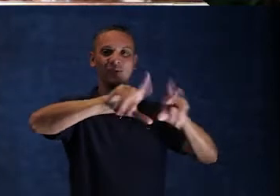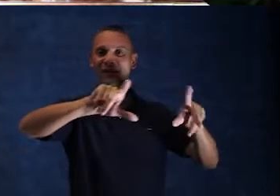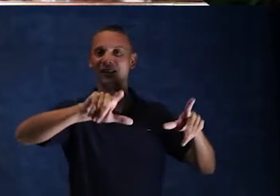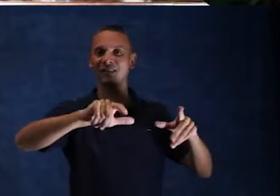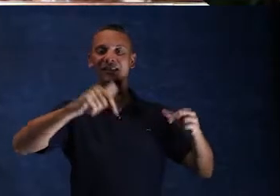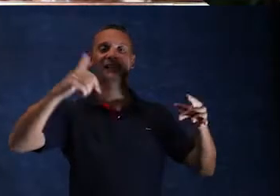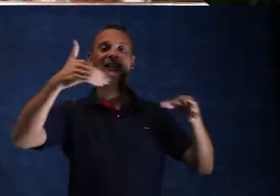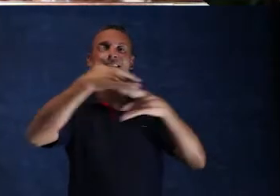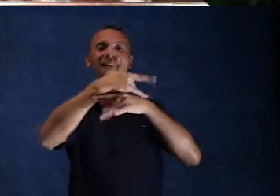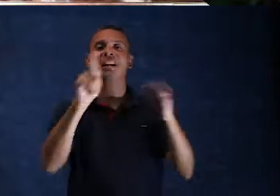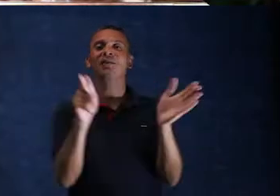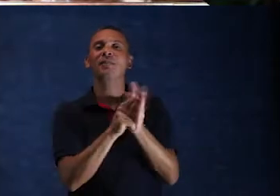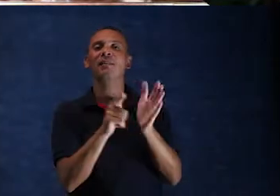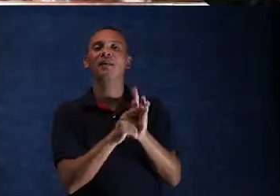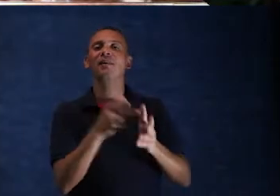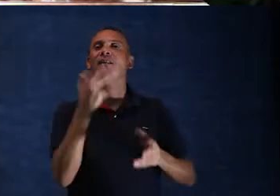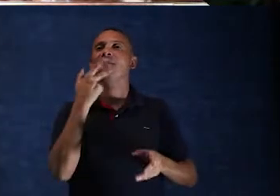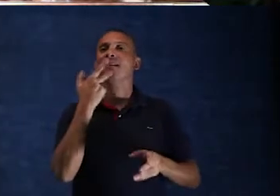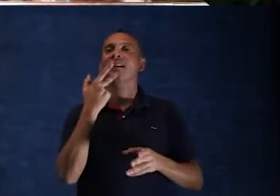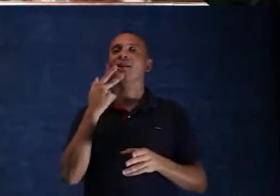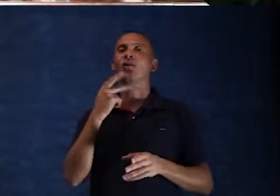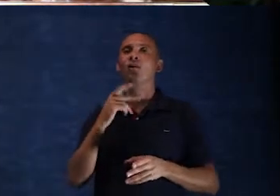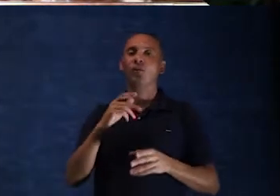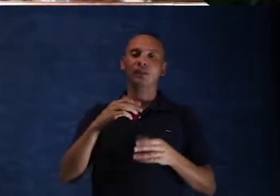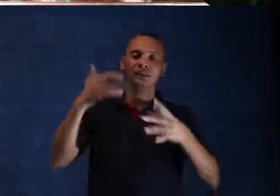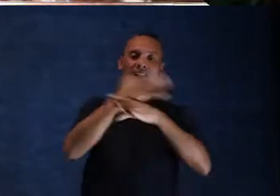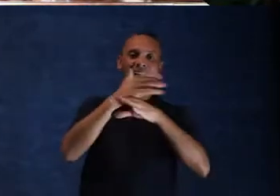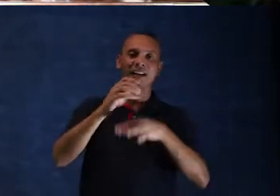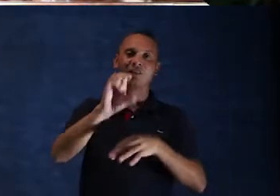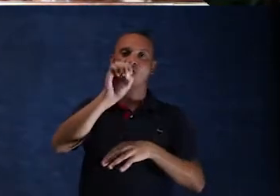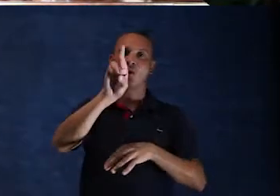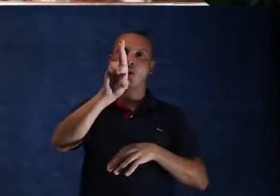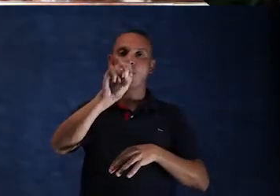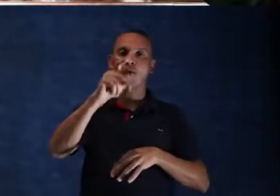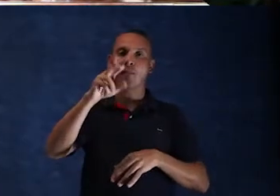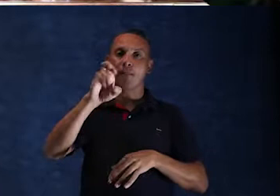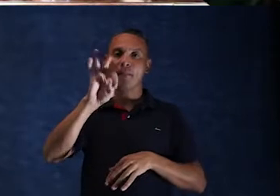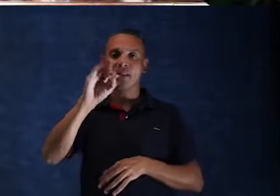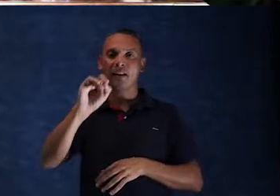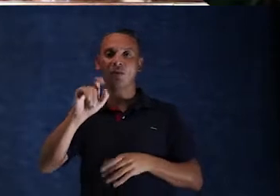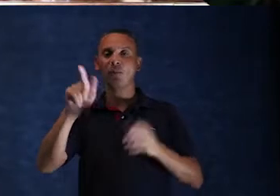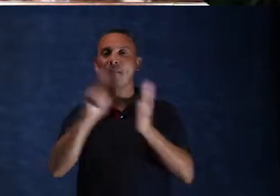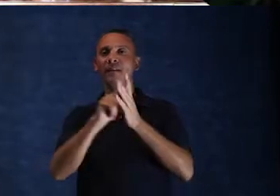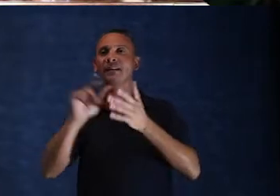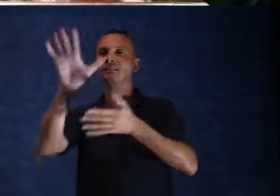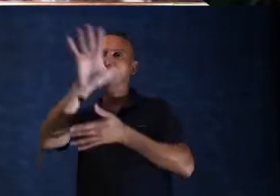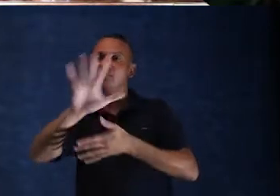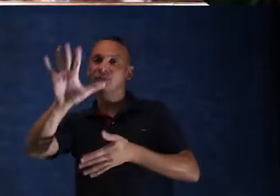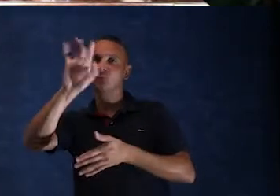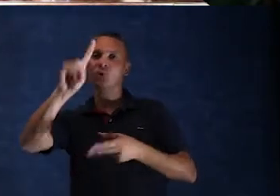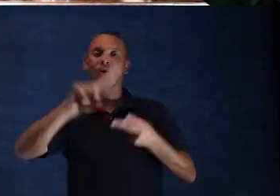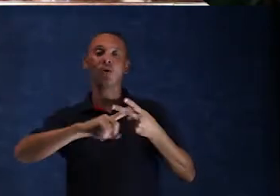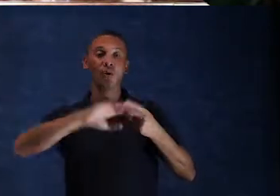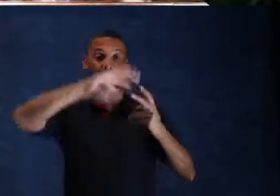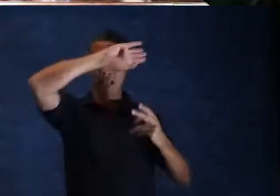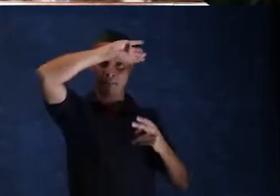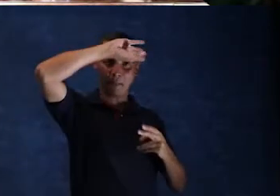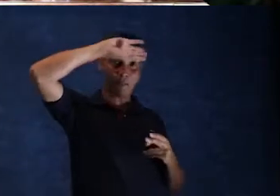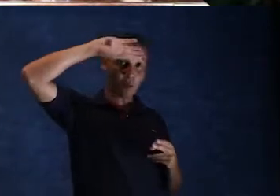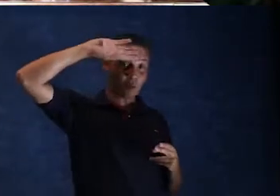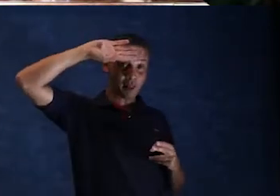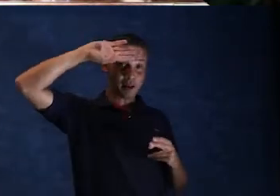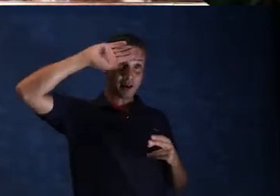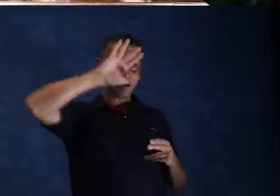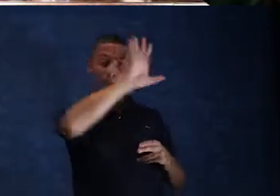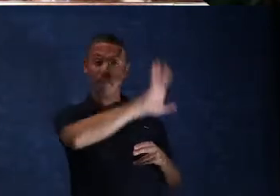de papel. Quando estou falando de Ouro Preto, é uma Ouro Preto de papel. A Lagoa da Pampulha é a Lagoa da Pampulha de papel, onde os